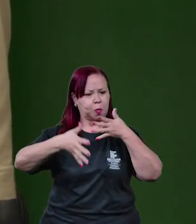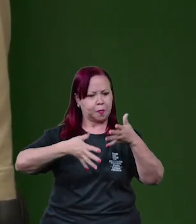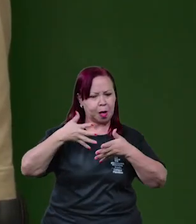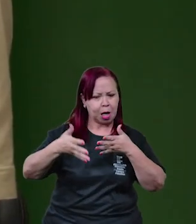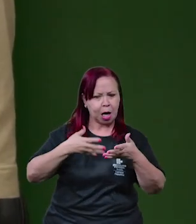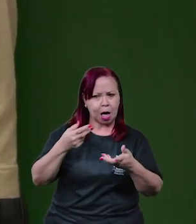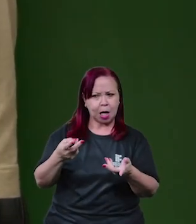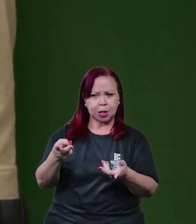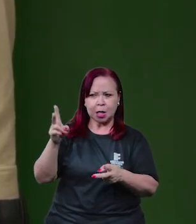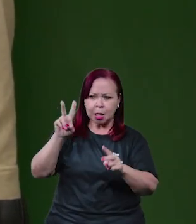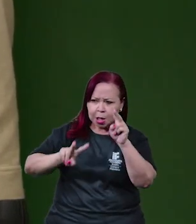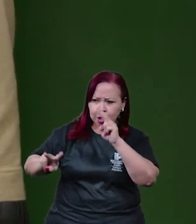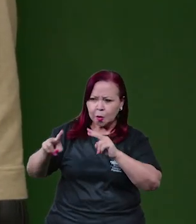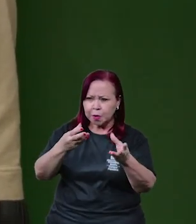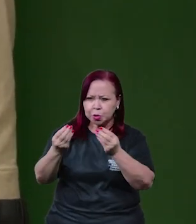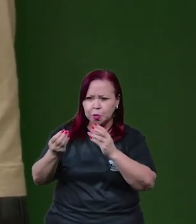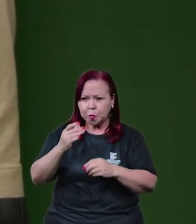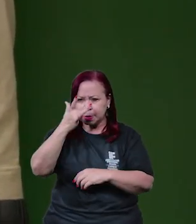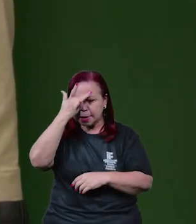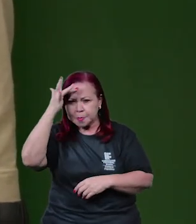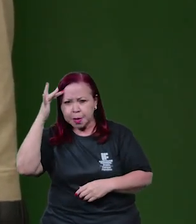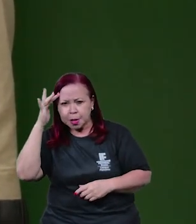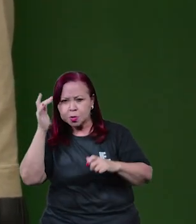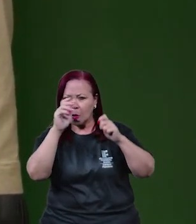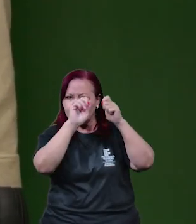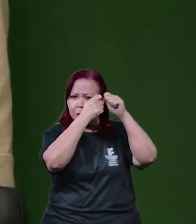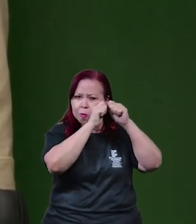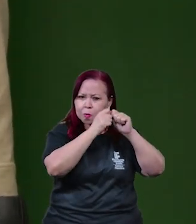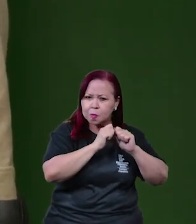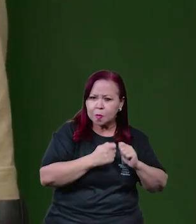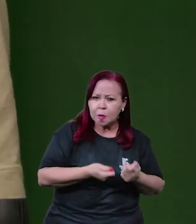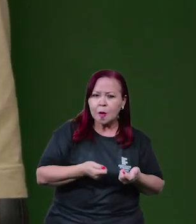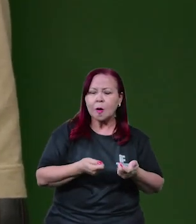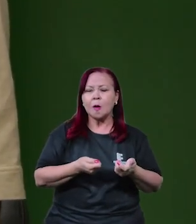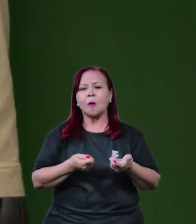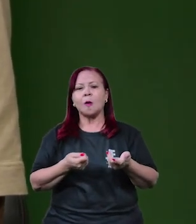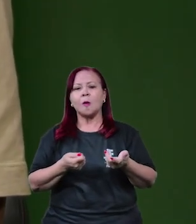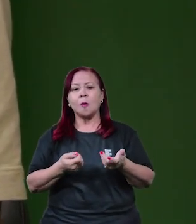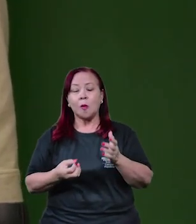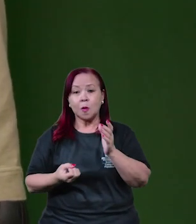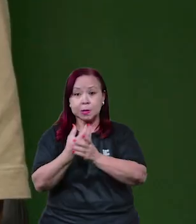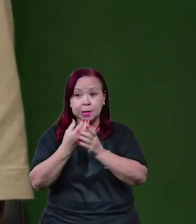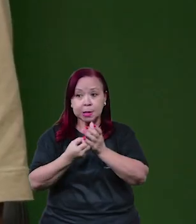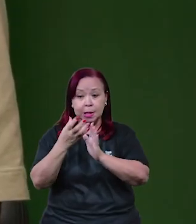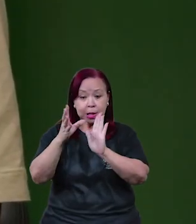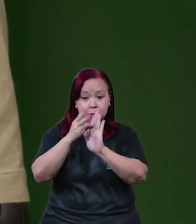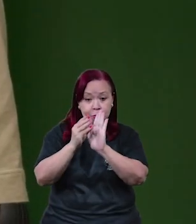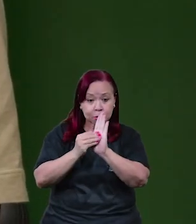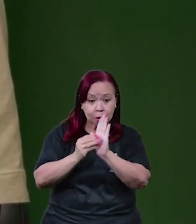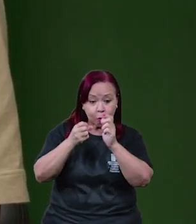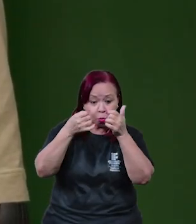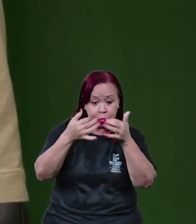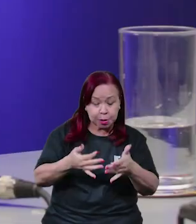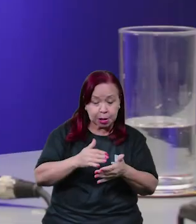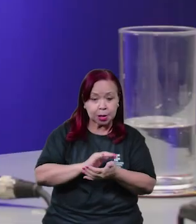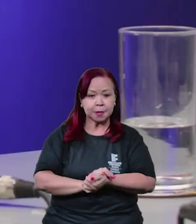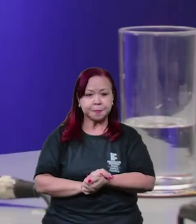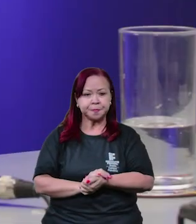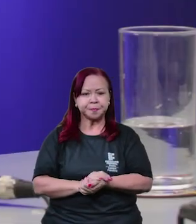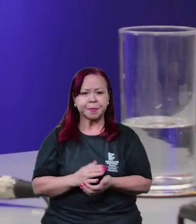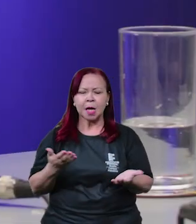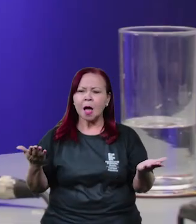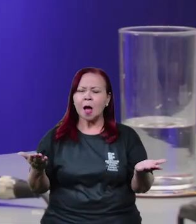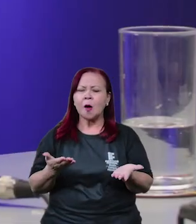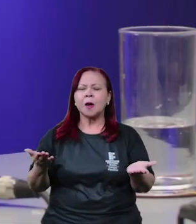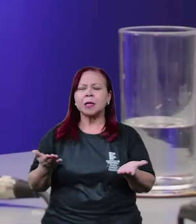muita gente de locks na rua e muita gente criando conteúdo, ensinando Sim, o processo. recentemente eu fui fazer um trabalho de